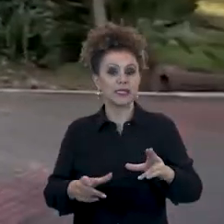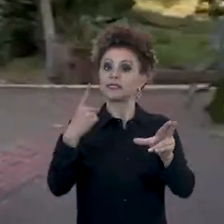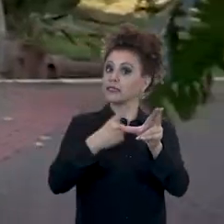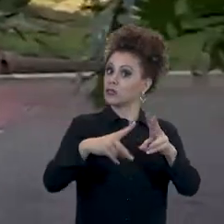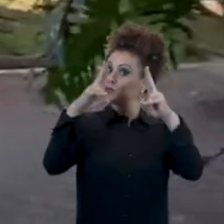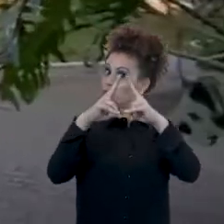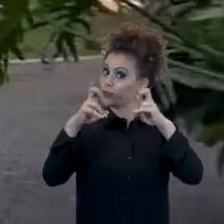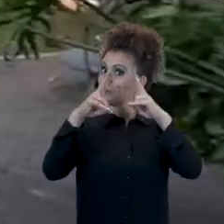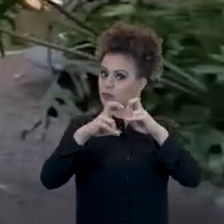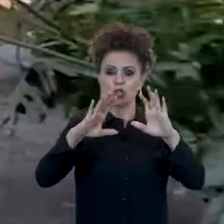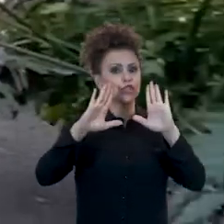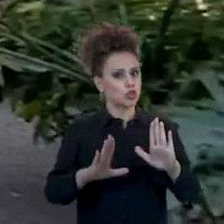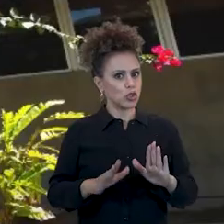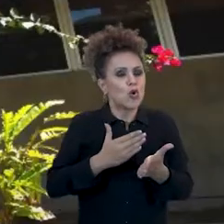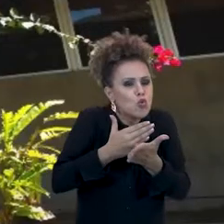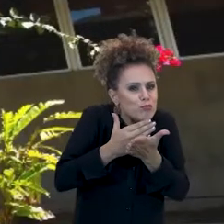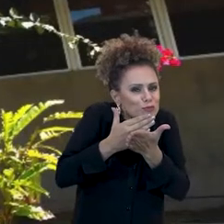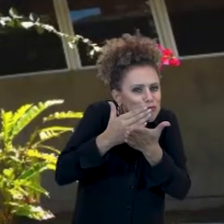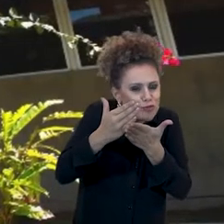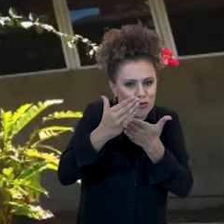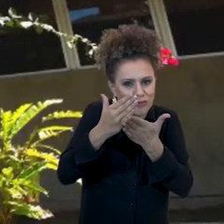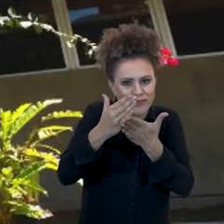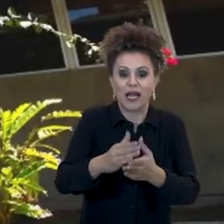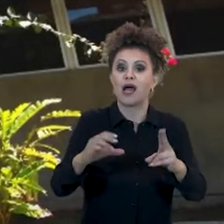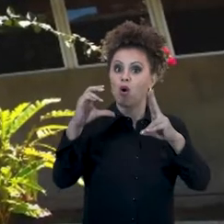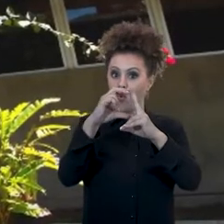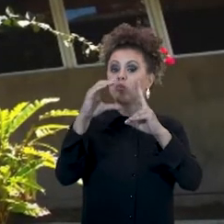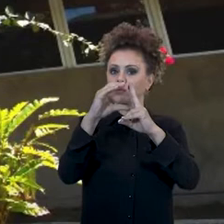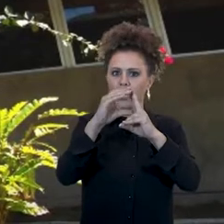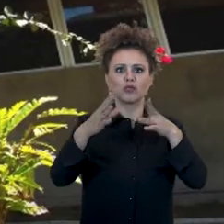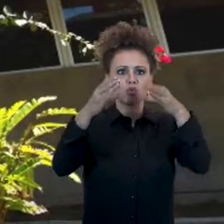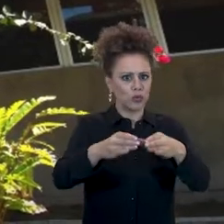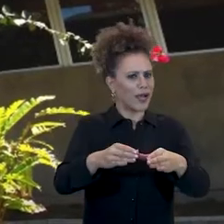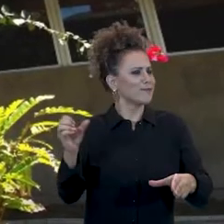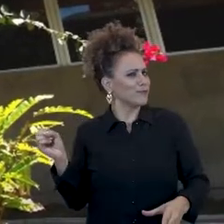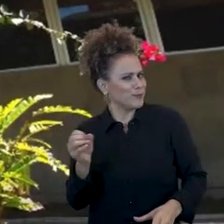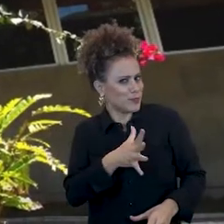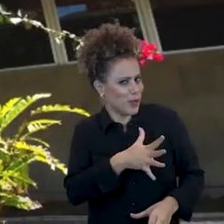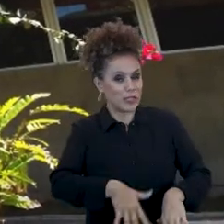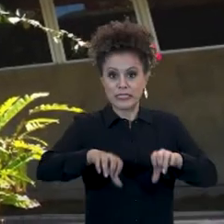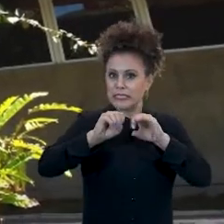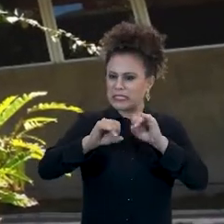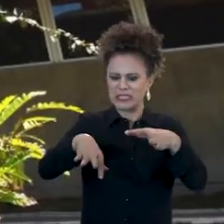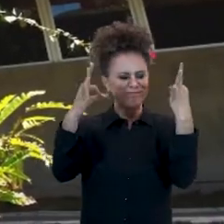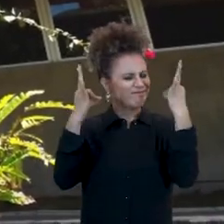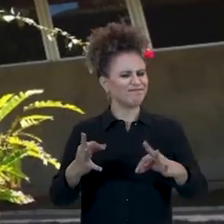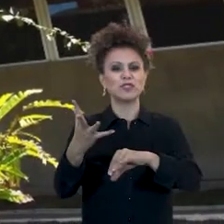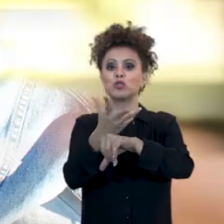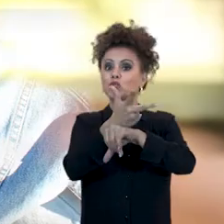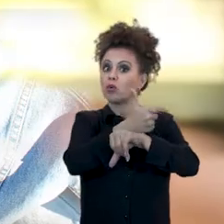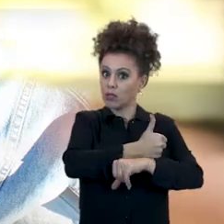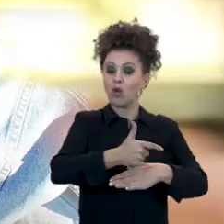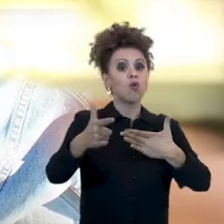fica em Florianópolis e foi um dos berços da UDESC. O centro conta com uma infraestrutura moderna e ensino de excelência, tendo